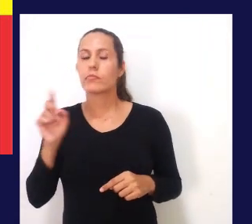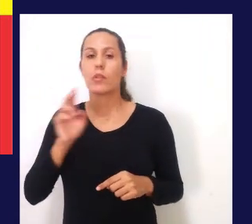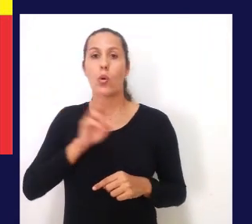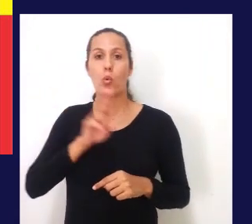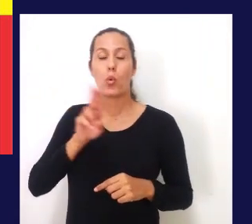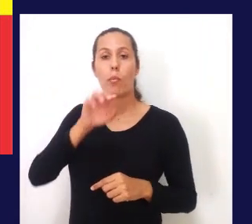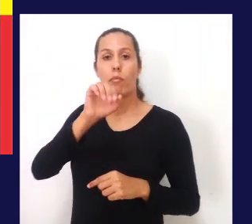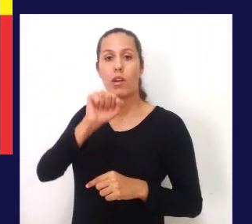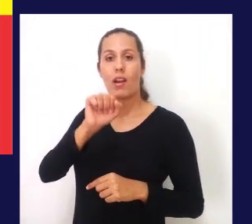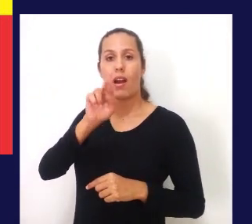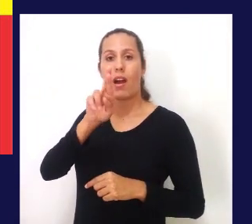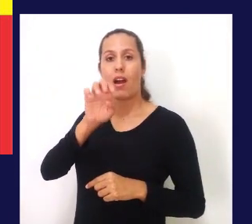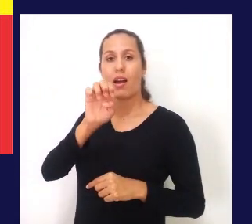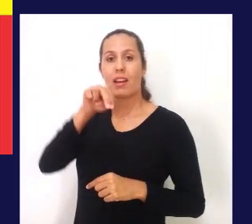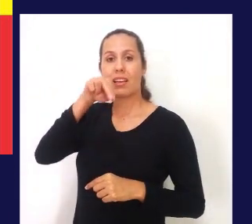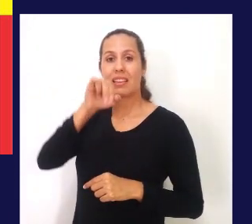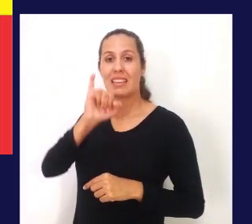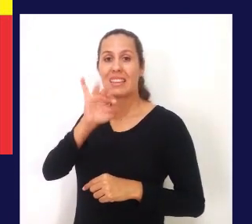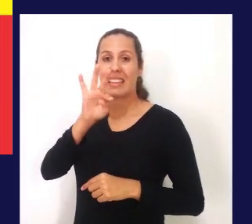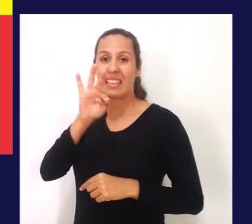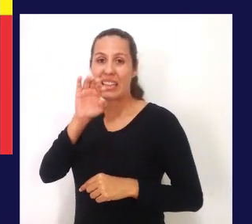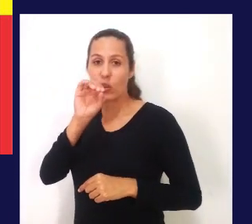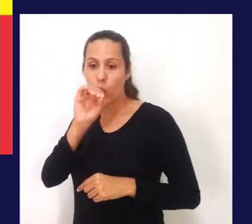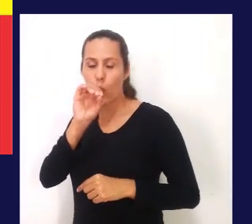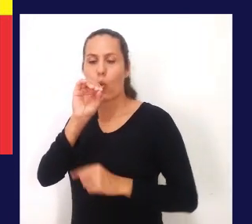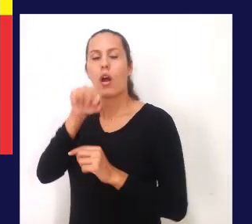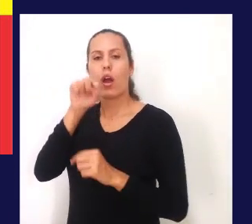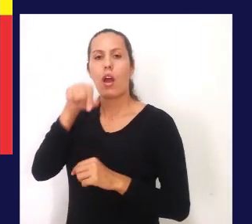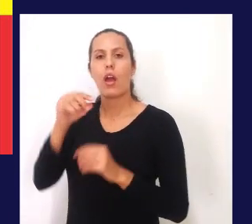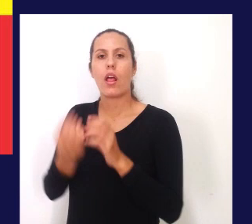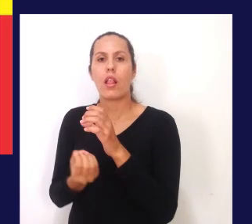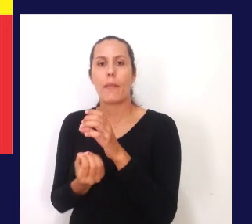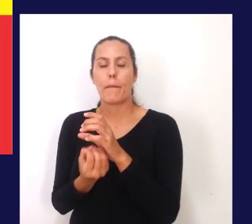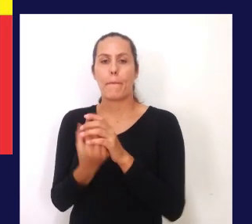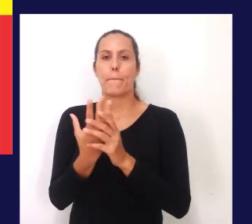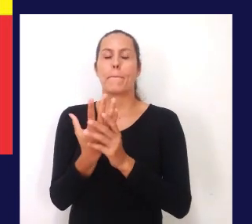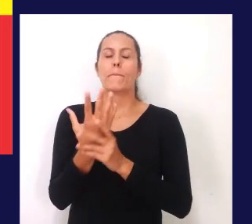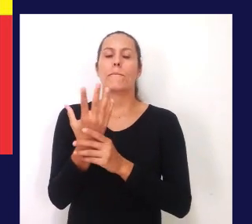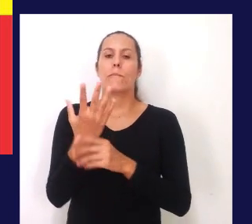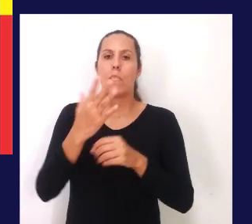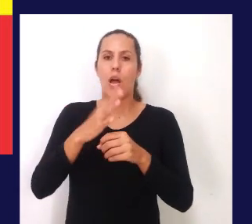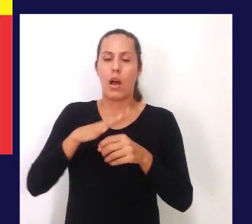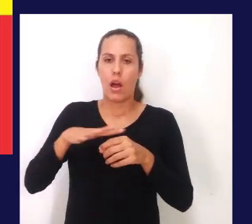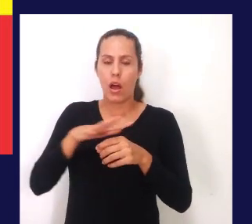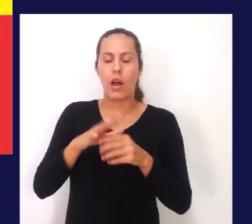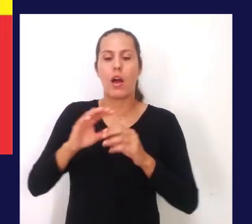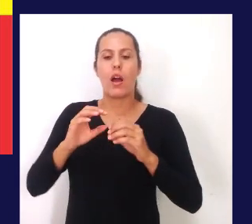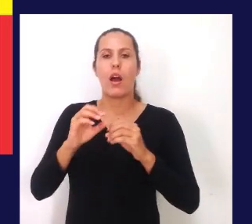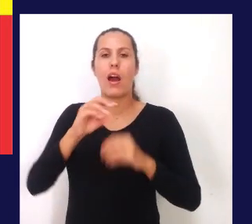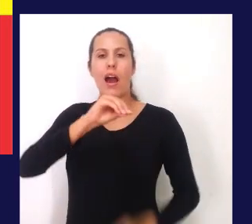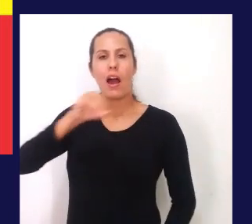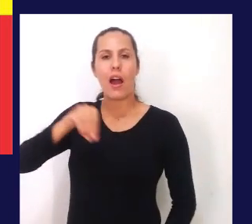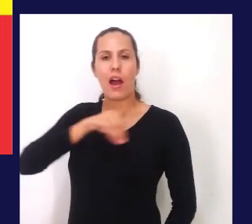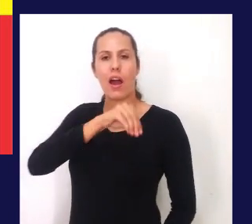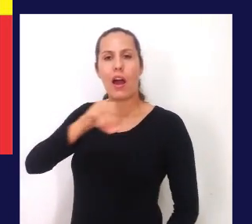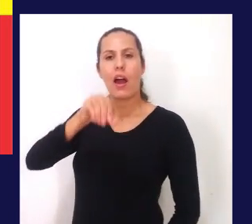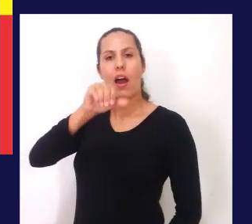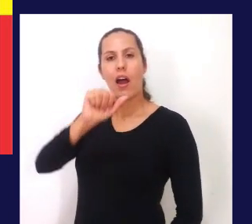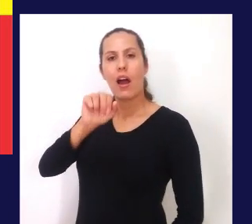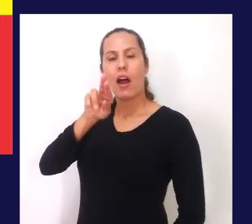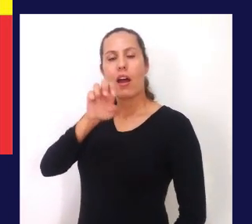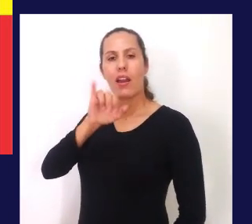como o próprio nome dele ele já diz, ele vai apresentar areia na sua composição, podendo